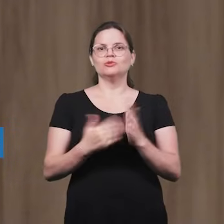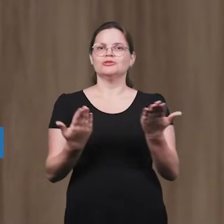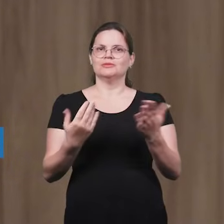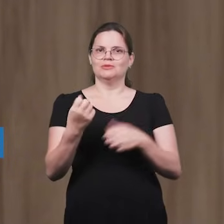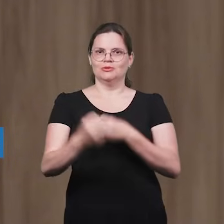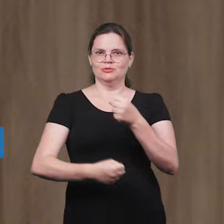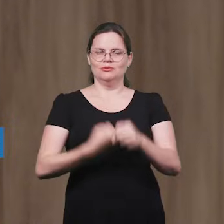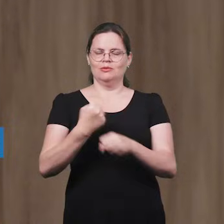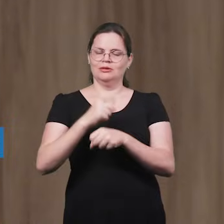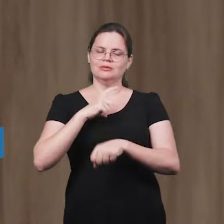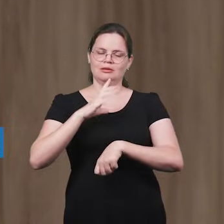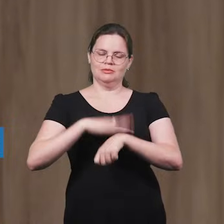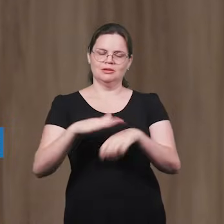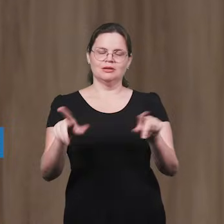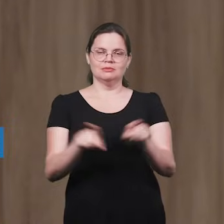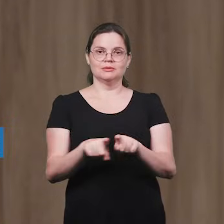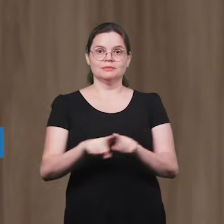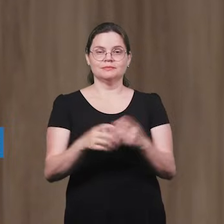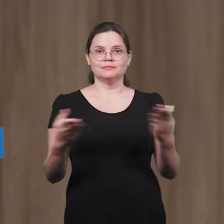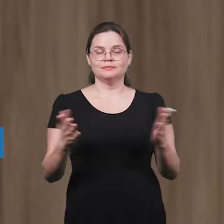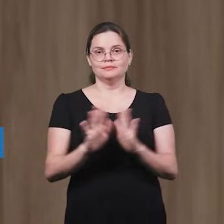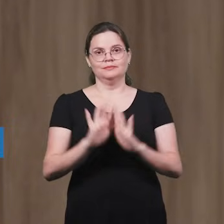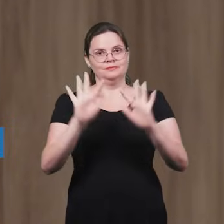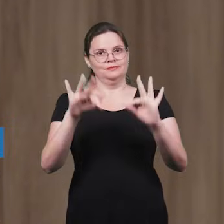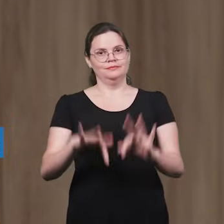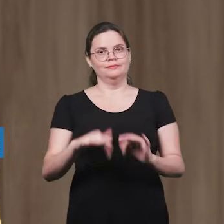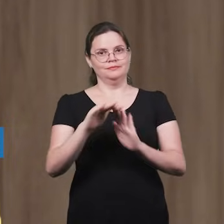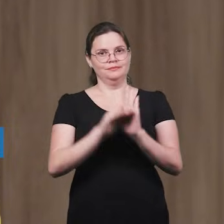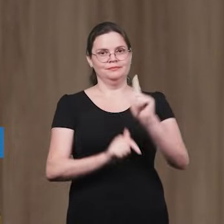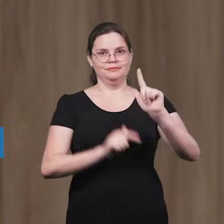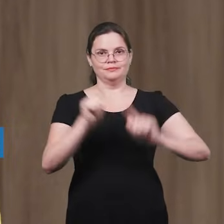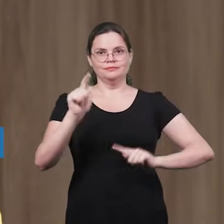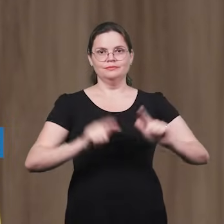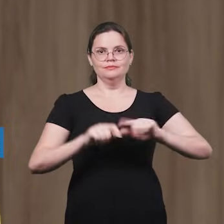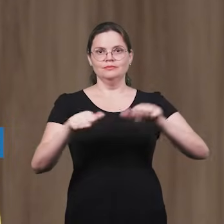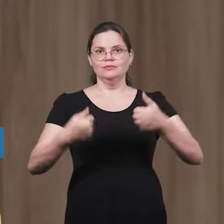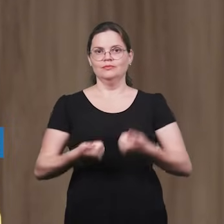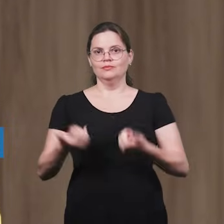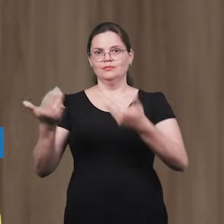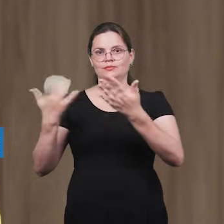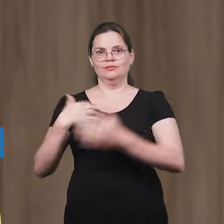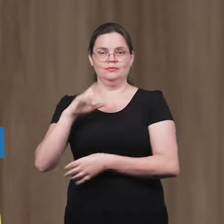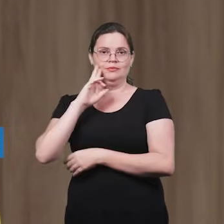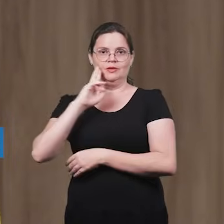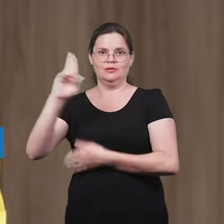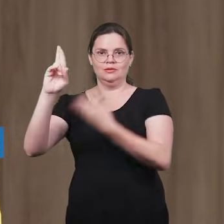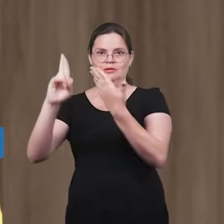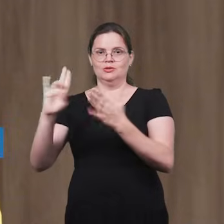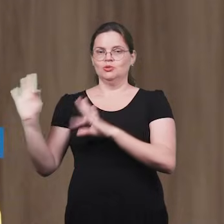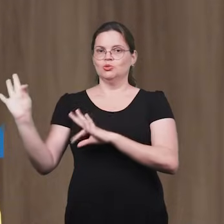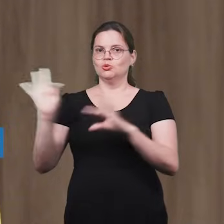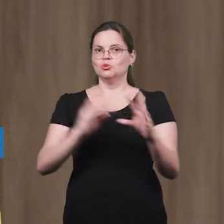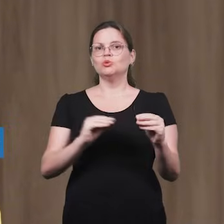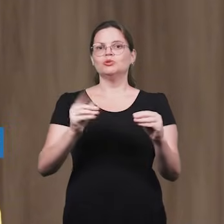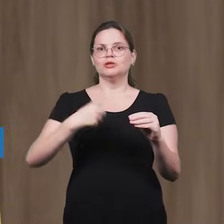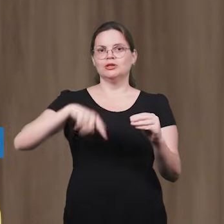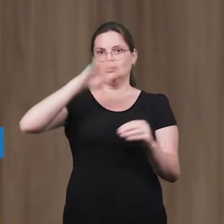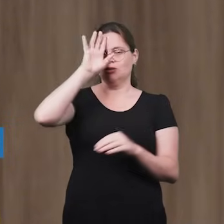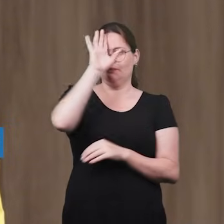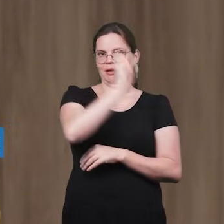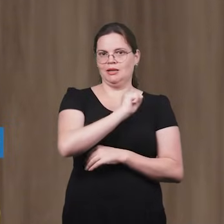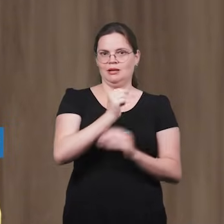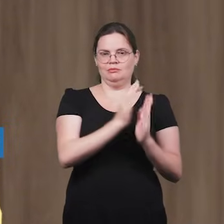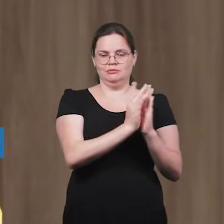vamos finalizando este programa, entregando ao Senhor tudo que foi semeado em 2025. E nessa entrega,